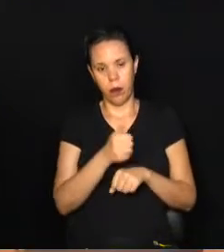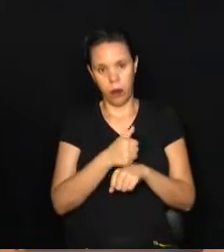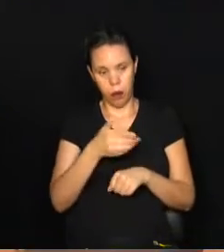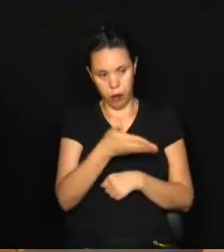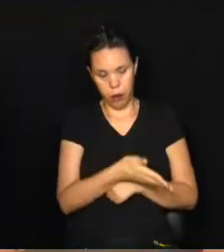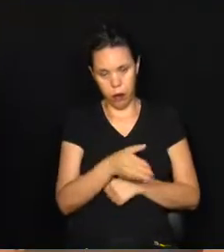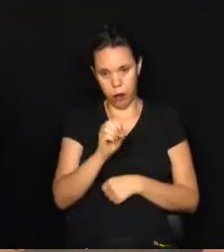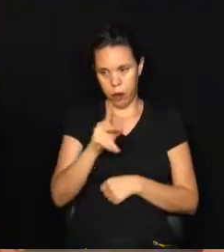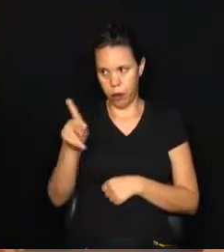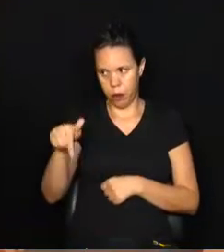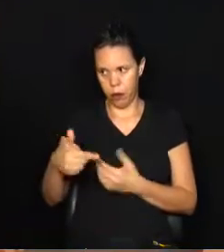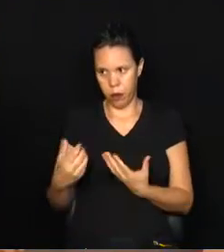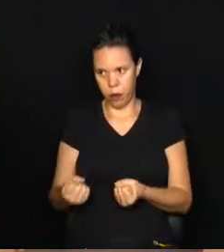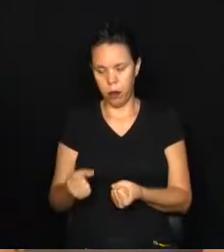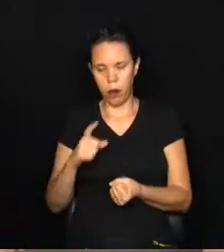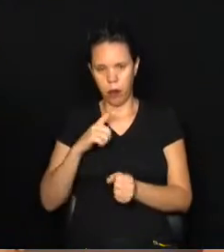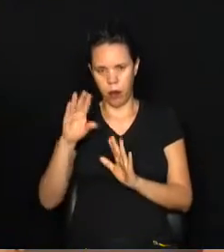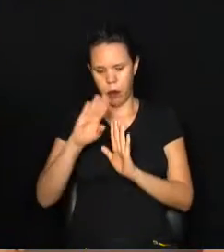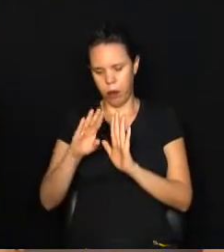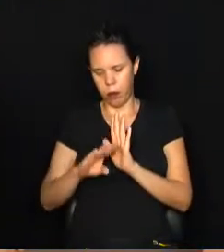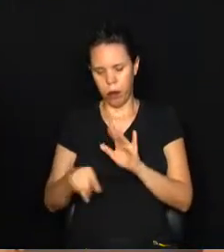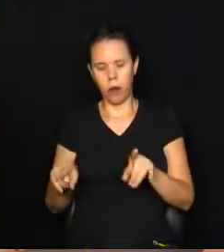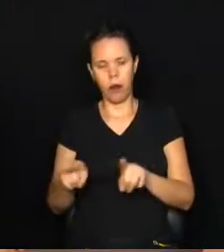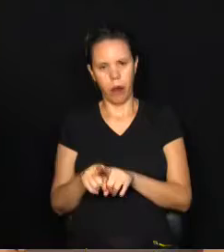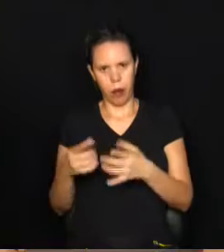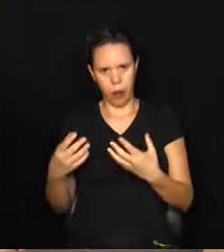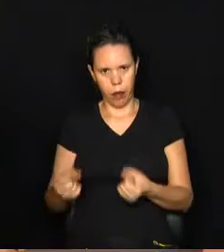classificado. Ele tem